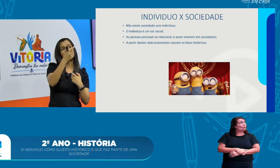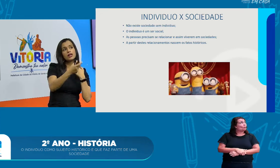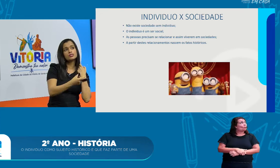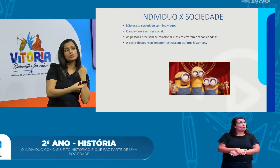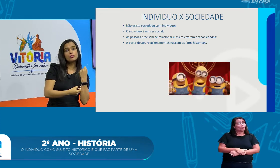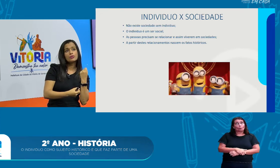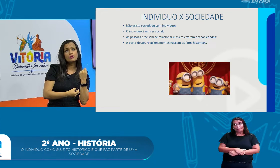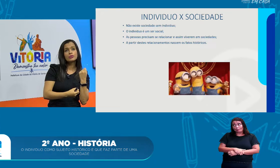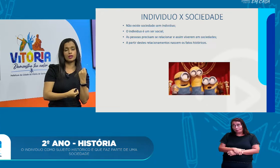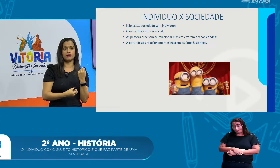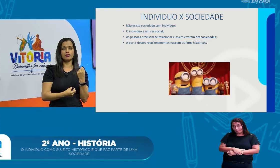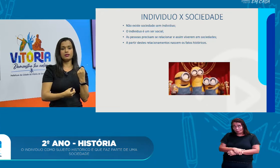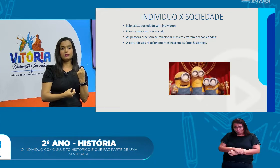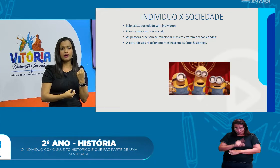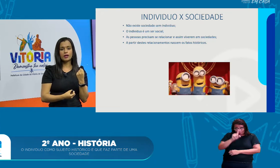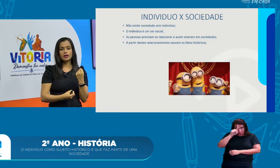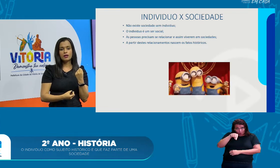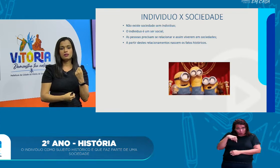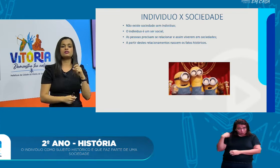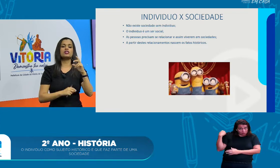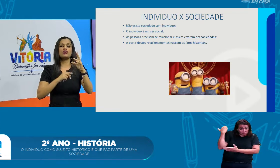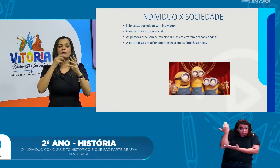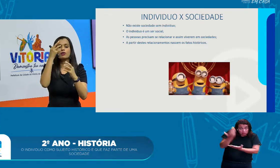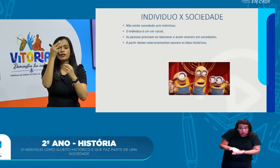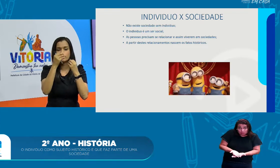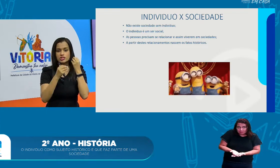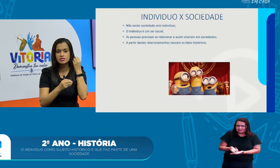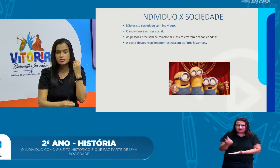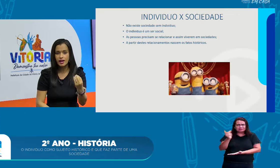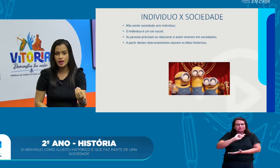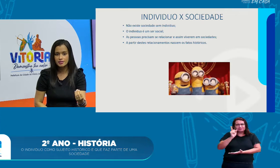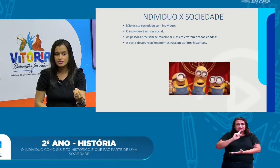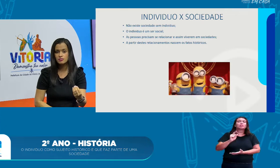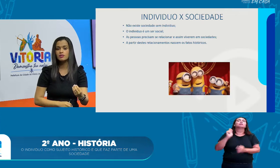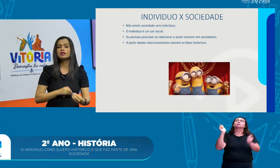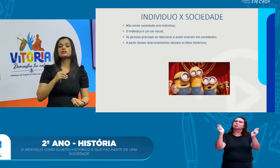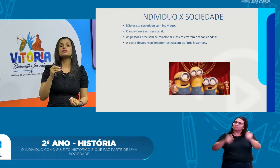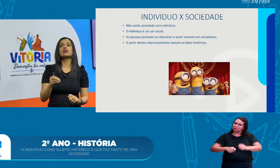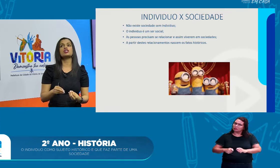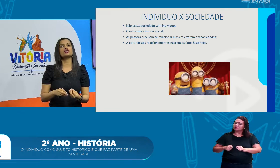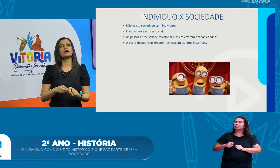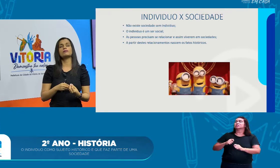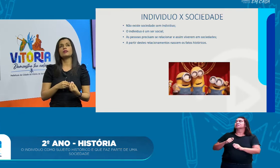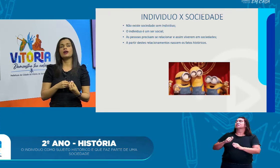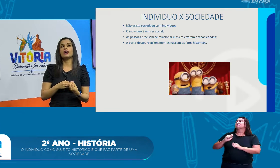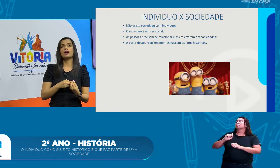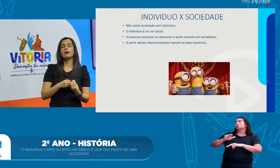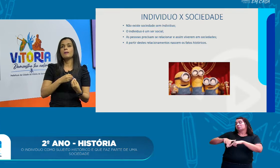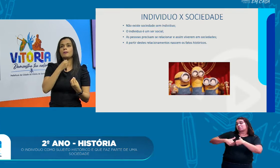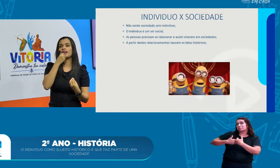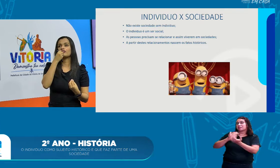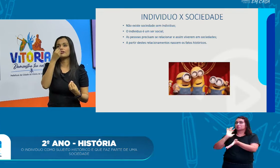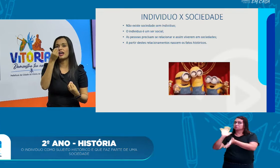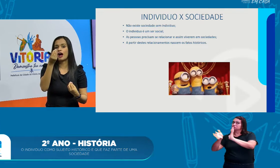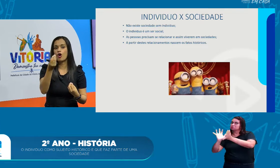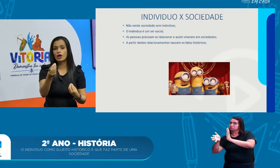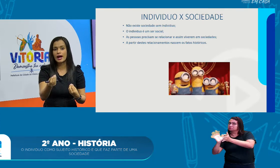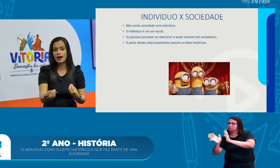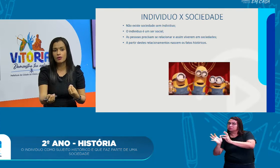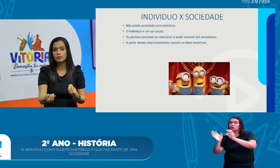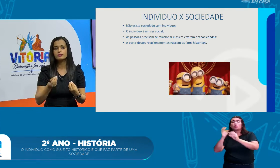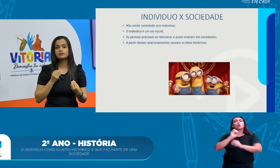se relaciona, não é? Seja por línguas de sinais, seja pela